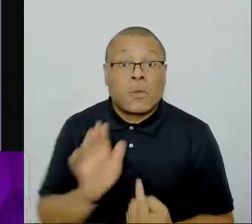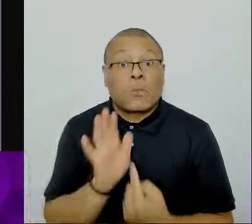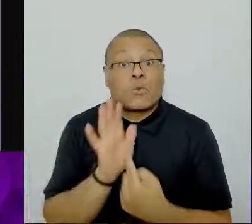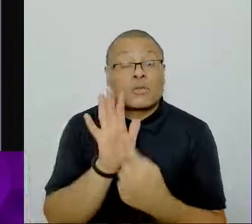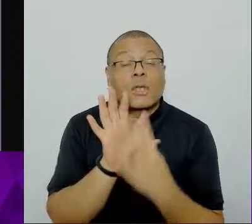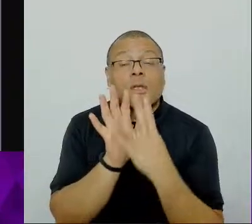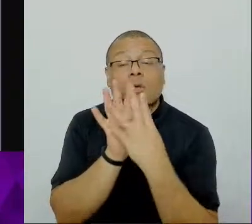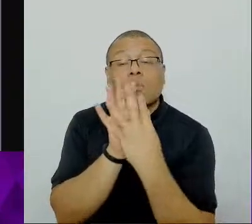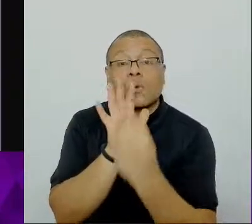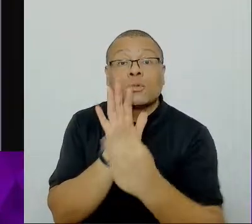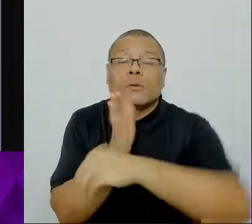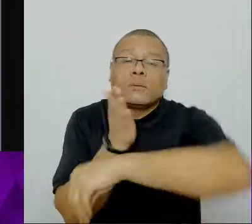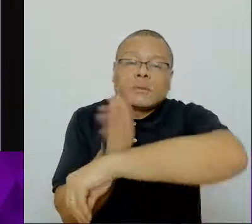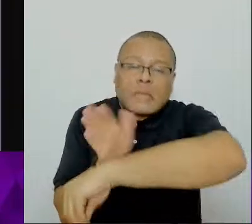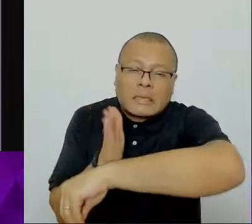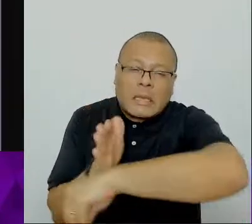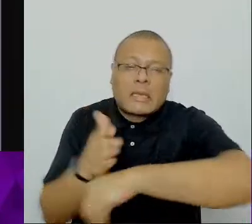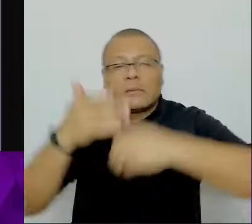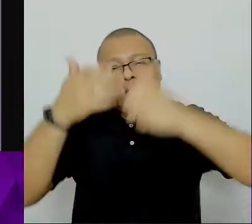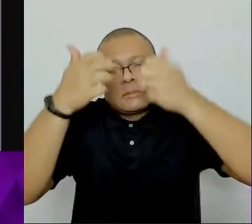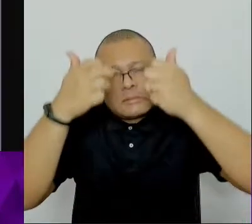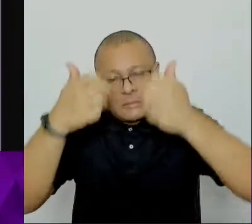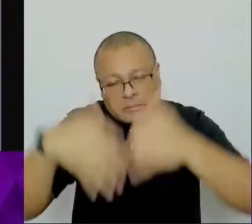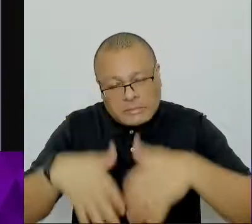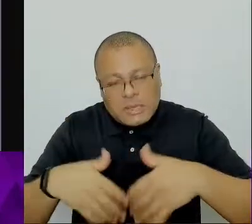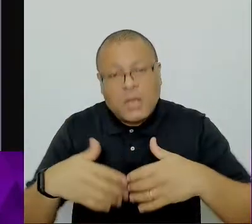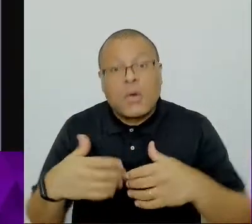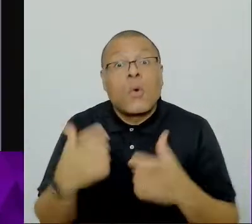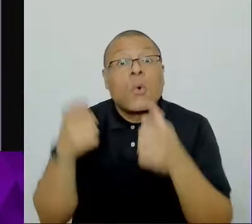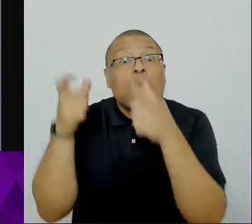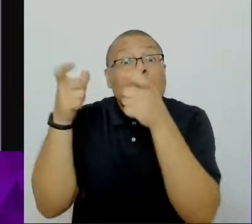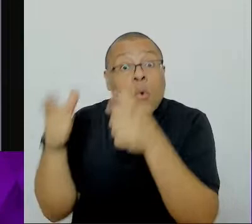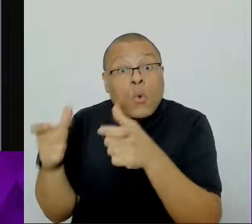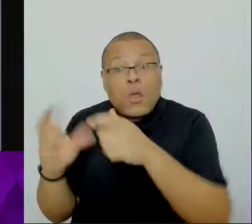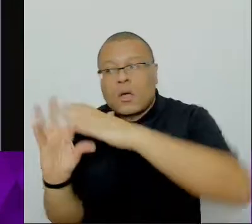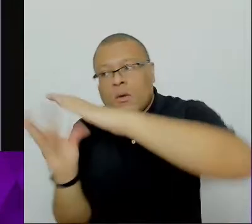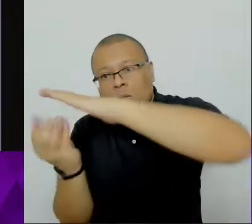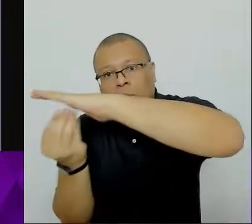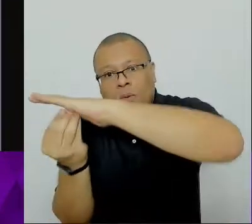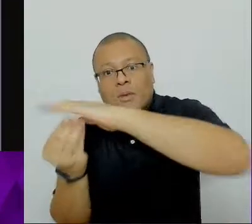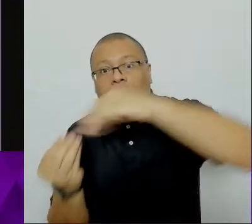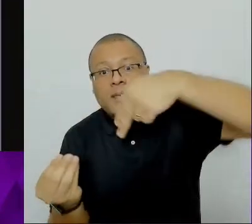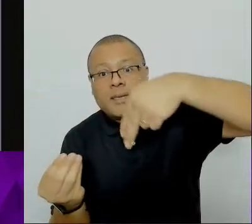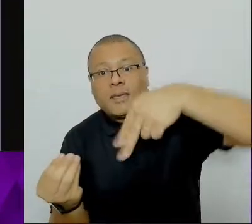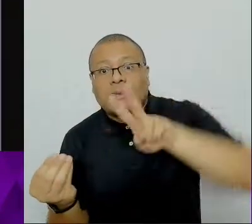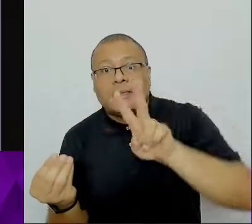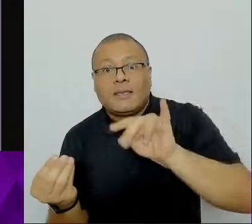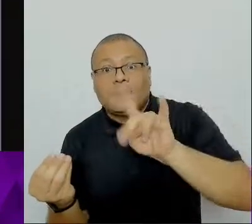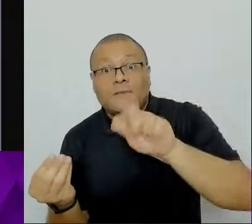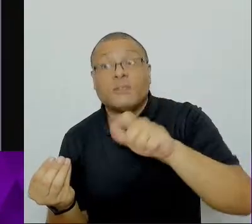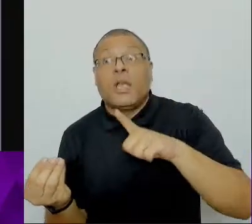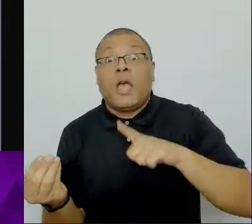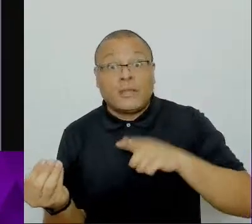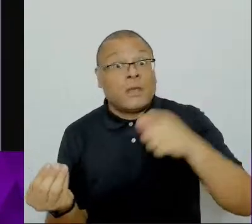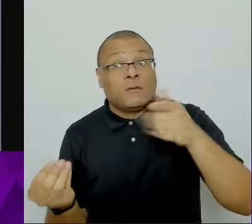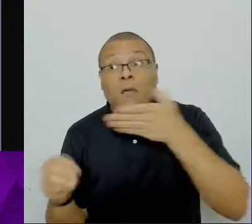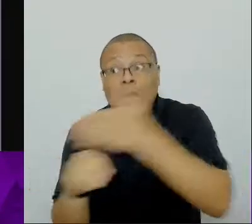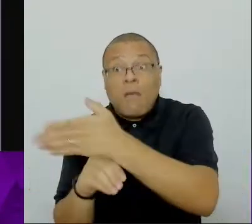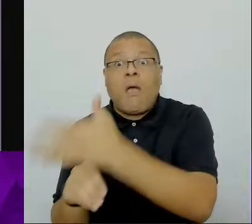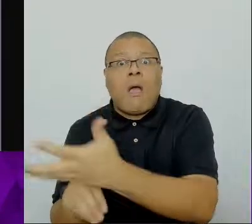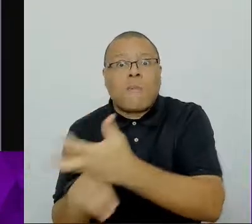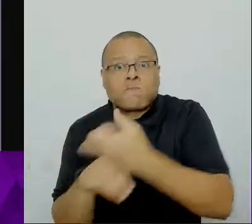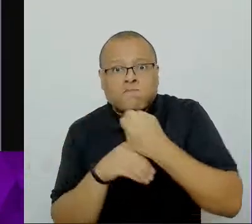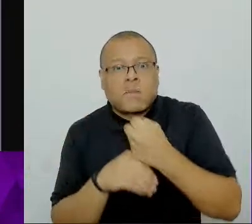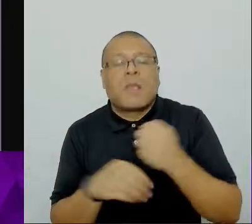modelos pré-treinados, falar de um repositório onde a NVIDIA tem vários modelos disponíveis e pré-treinados, né,